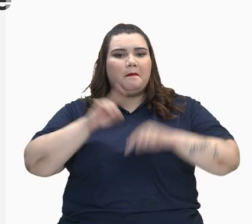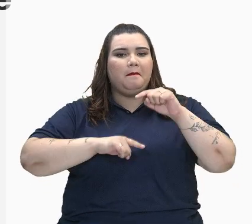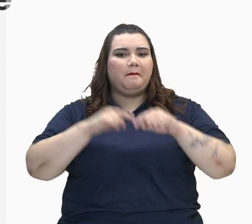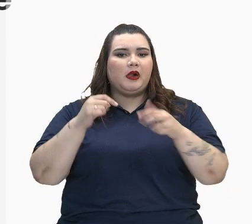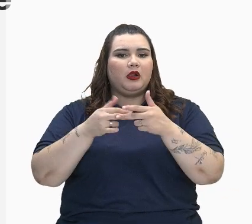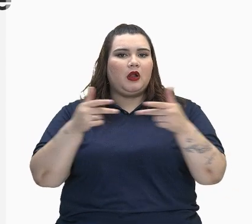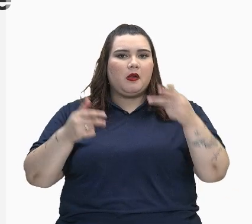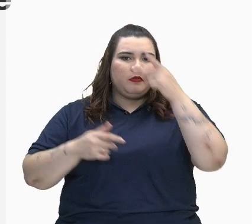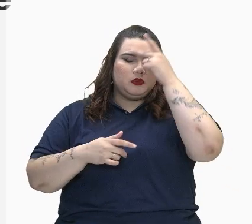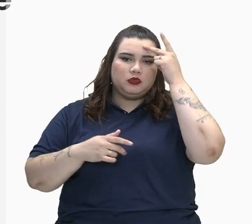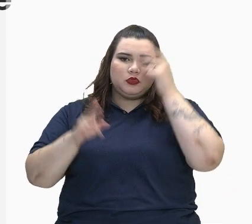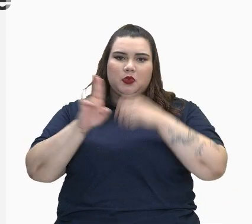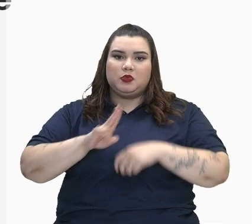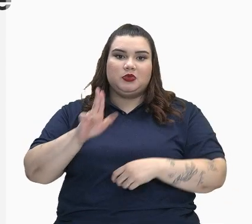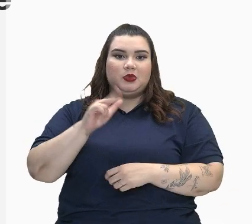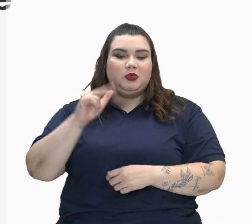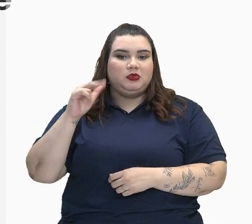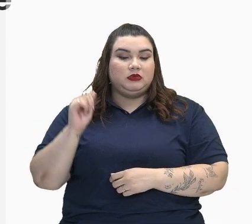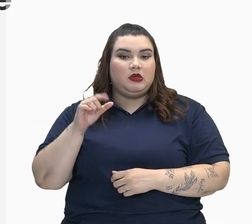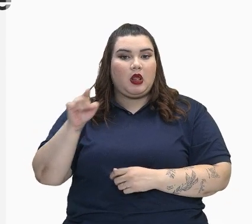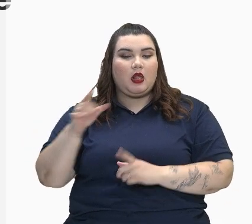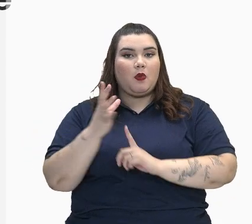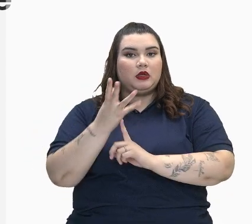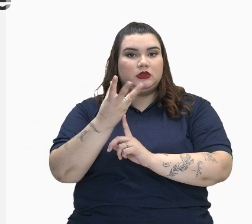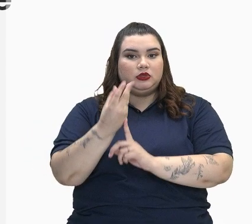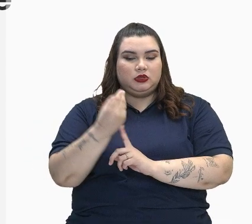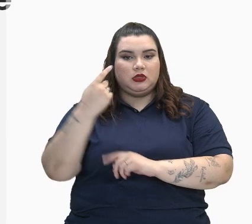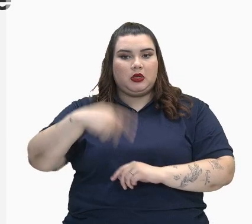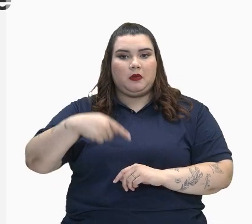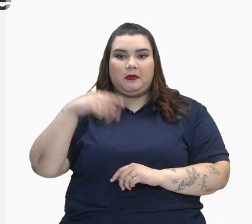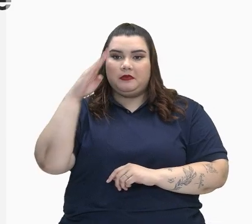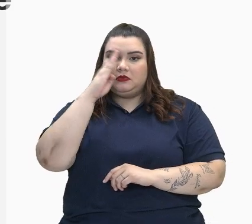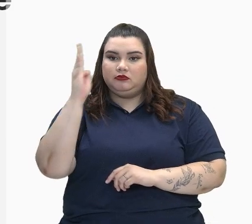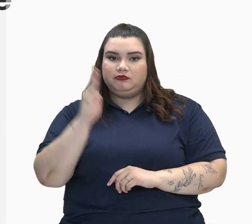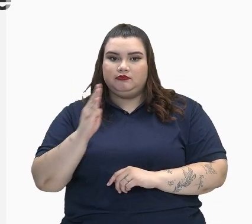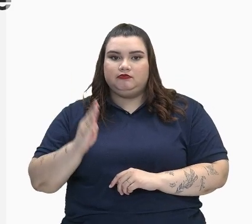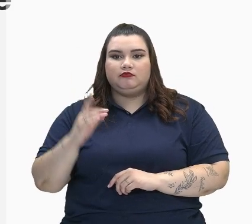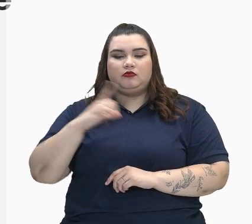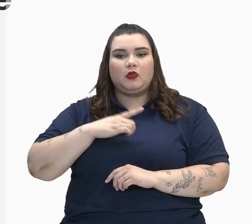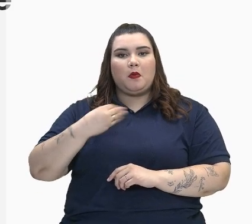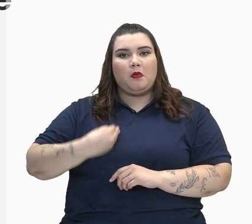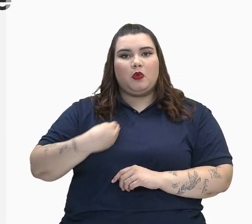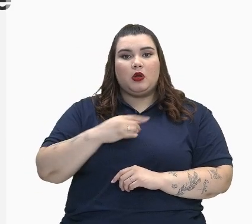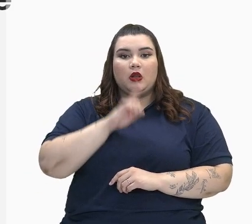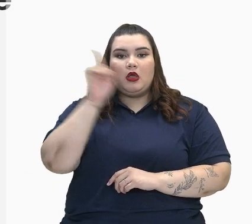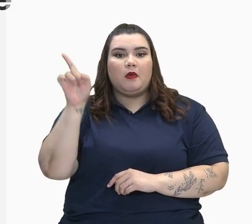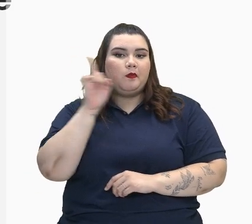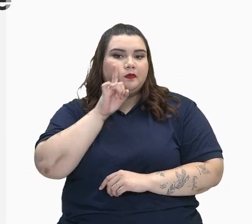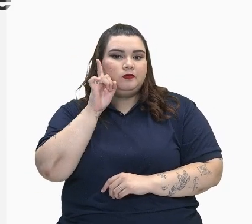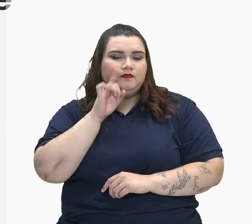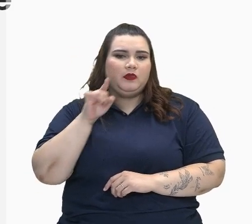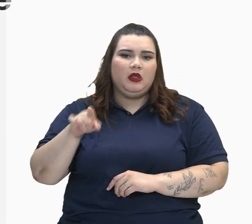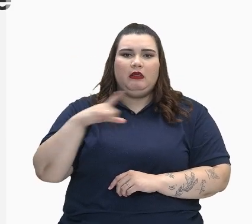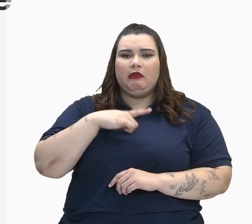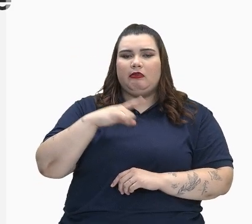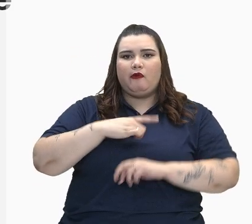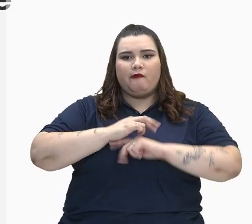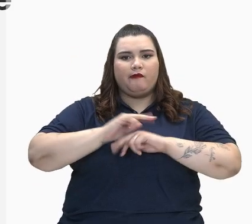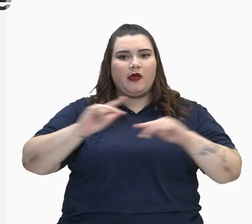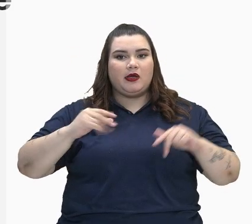pessoas não utilizavam, né? Vic Muniz é um artista plástico brasileiro radicado nos Estados Unidos.